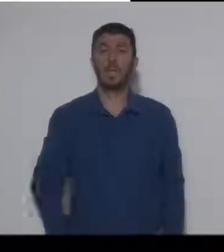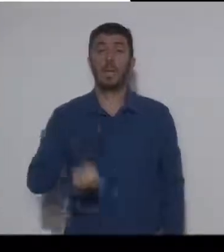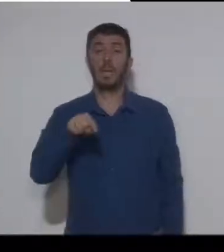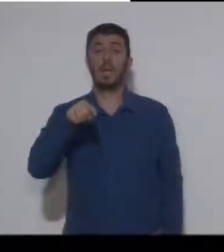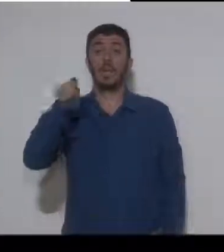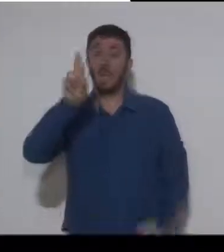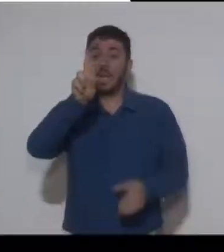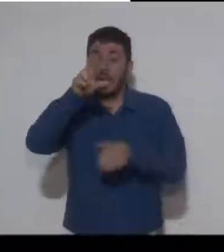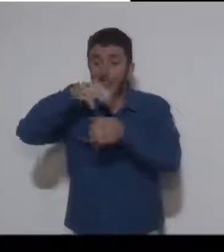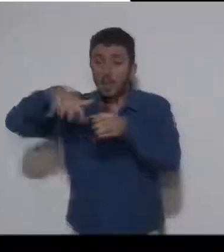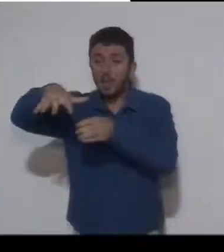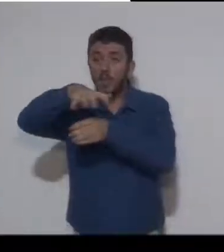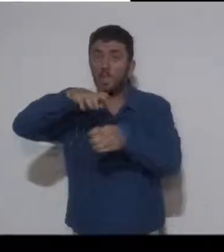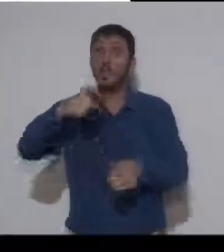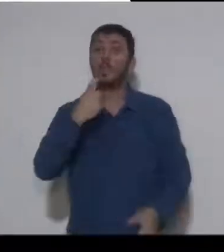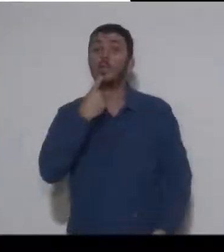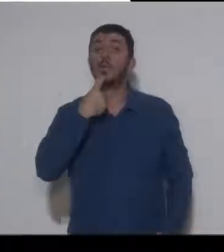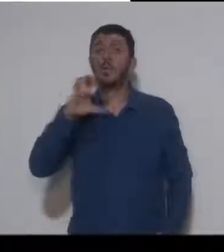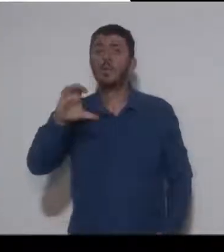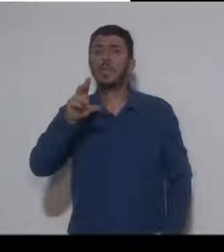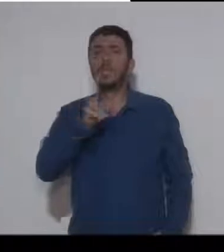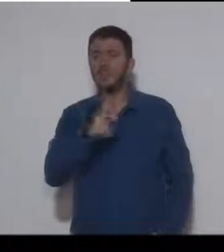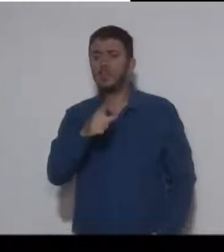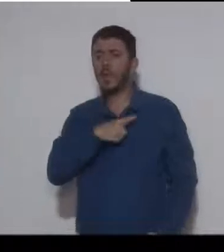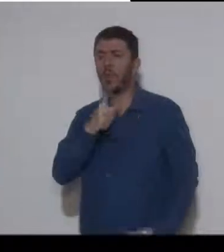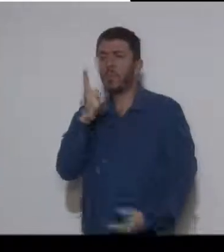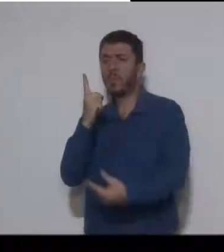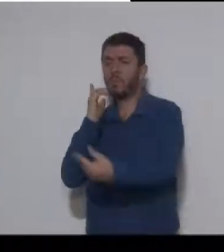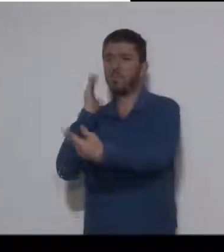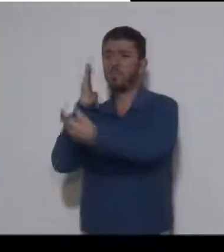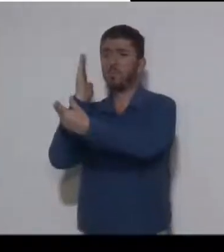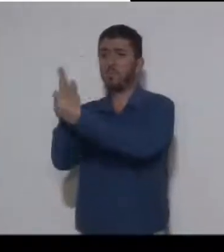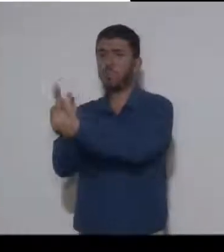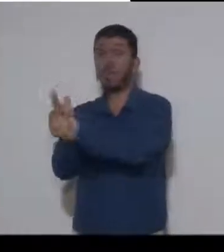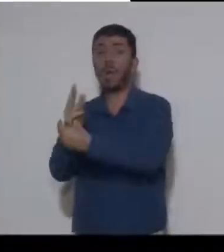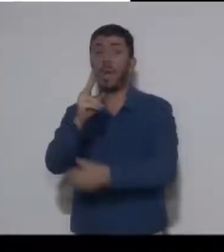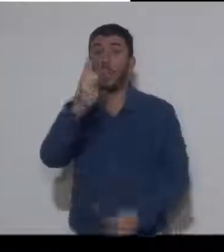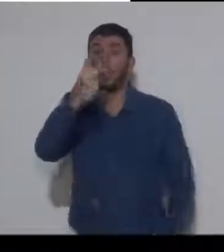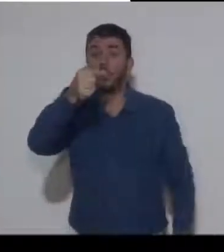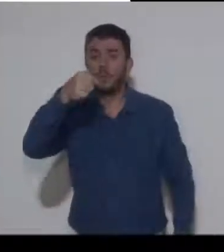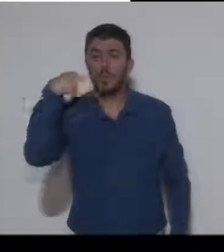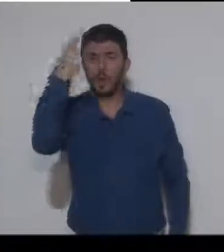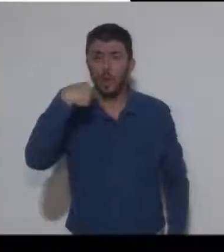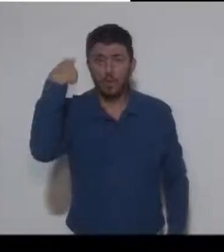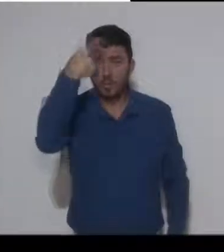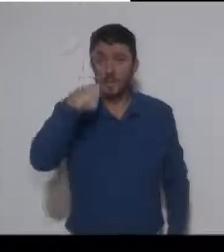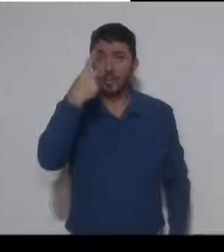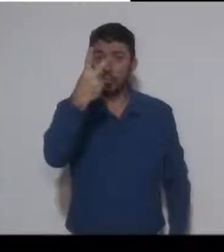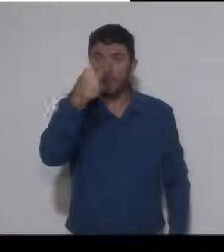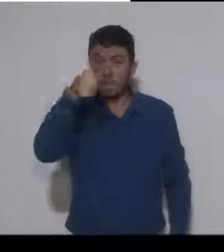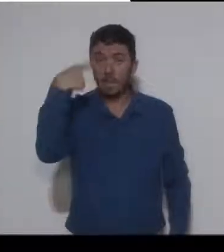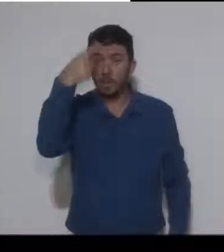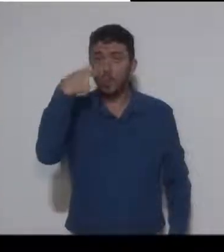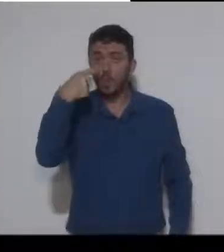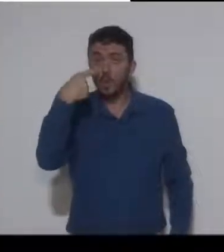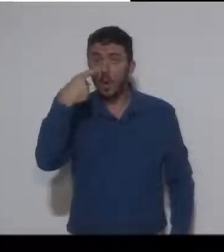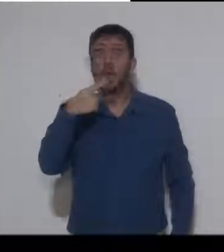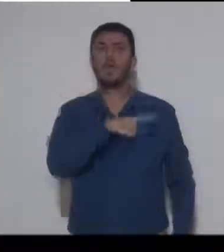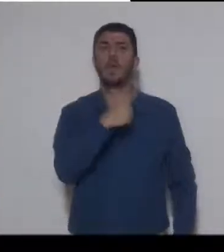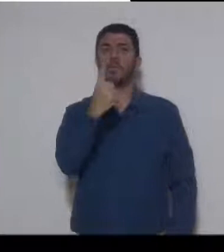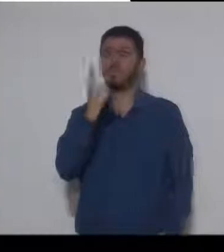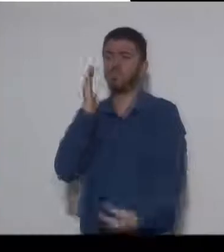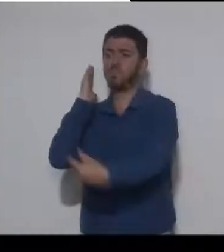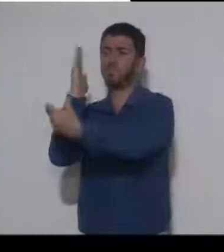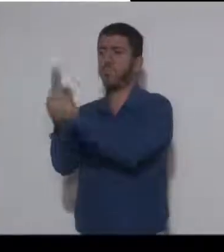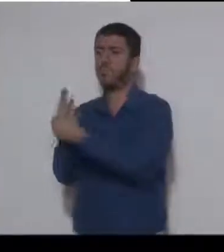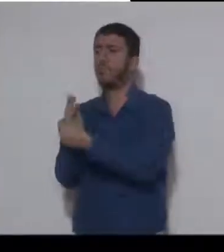registra uma ação contra trabalho infantil e adolescente a cada 27 horas. Vou repetir, é isso mesmo. A cada 27